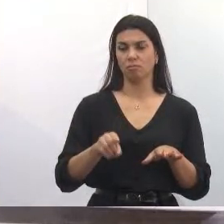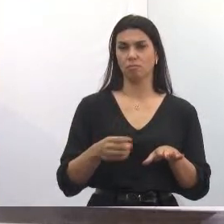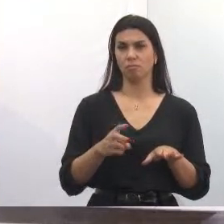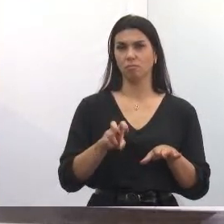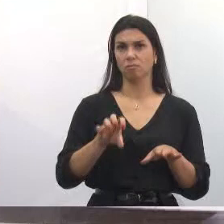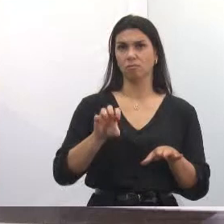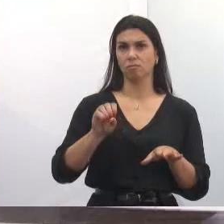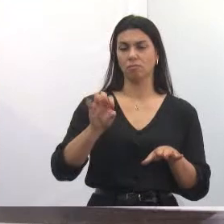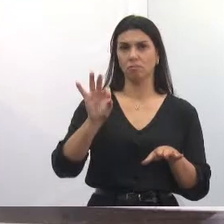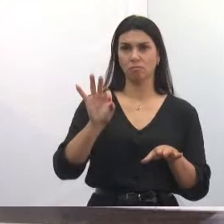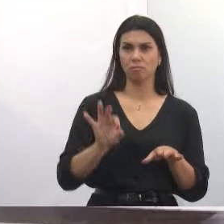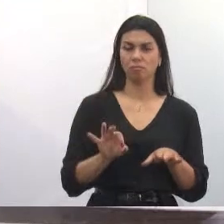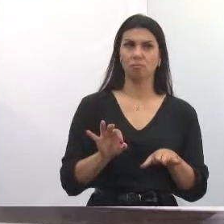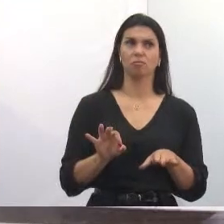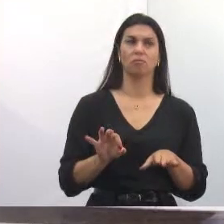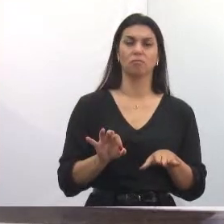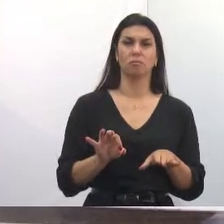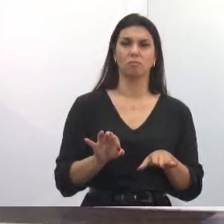60,50% ao município e